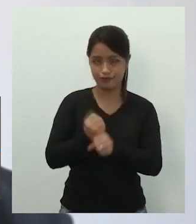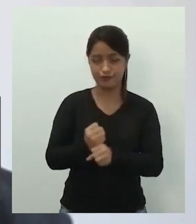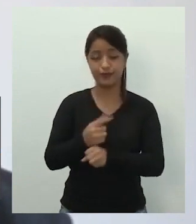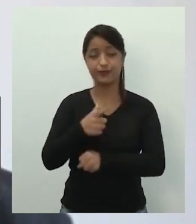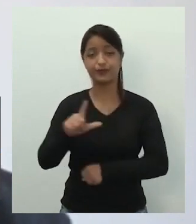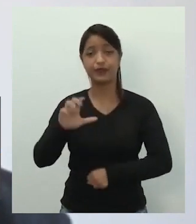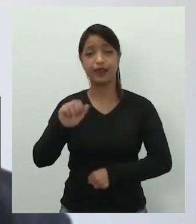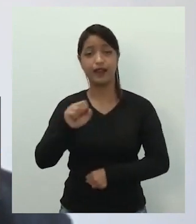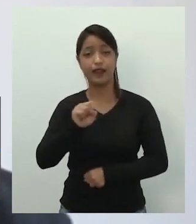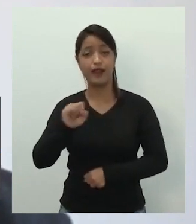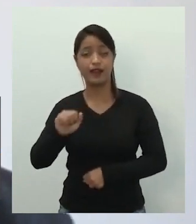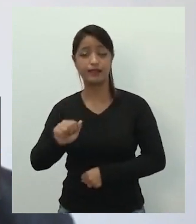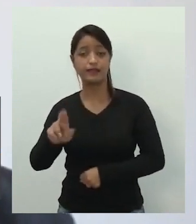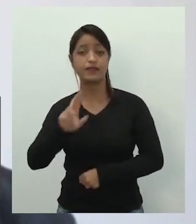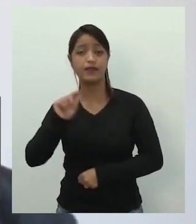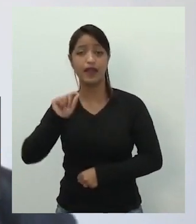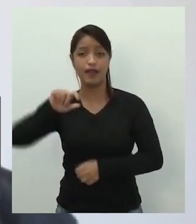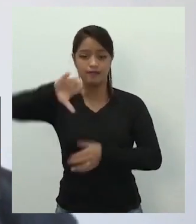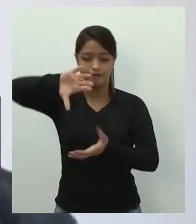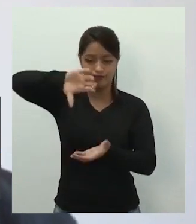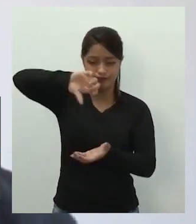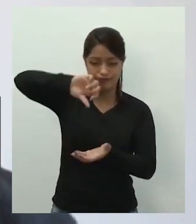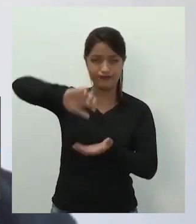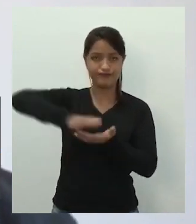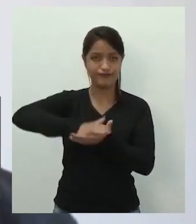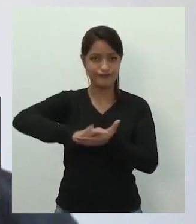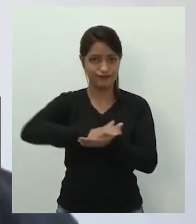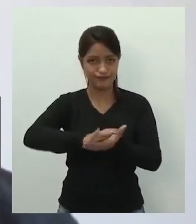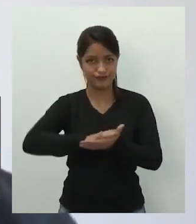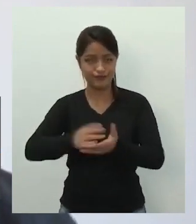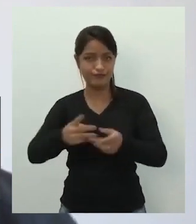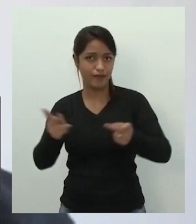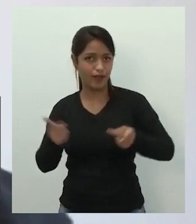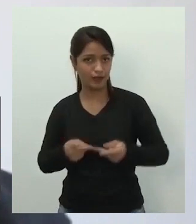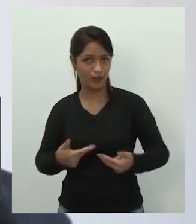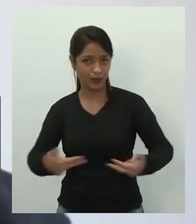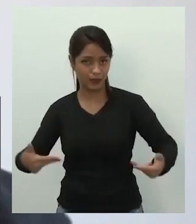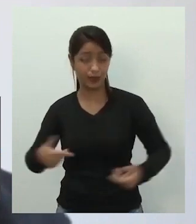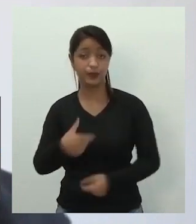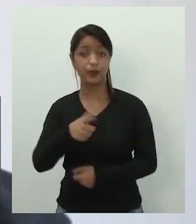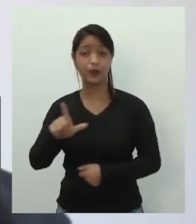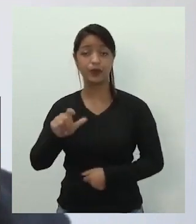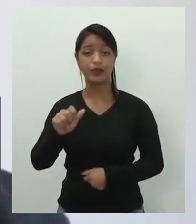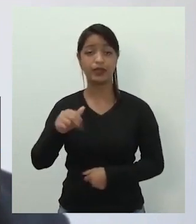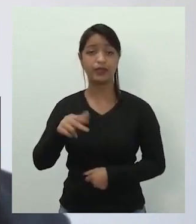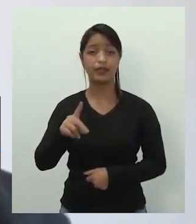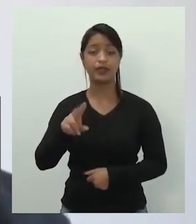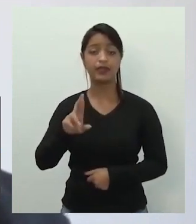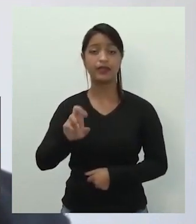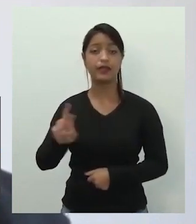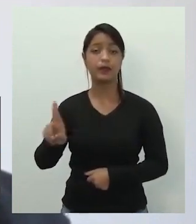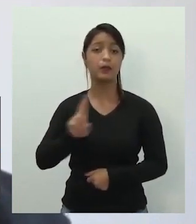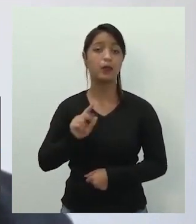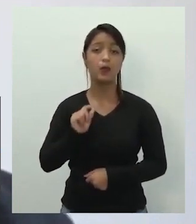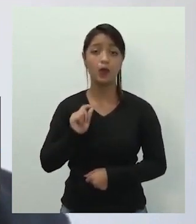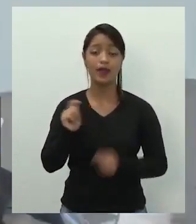André, fermentação. E as sugestões que os colegas têm apresentado. Obrigado.